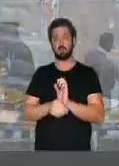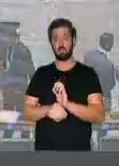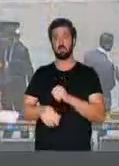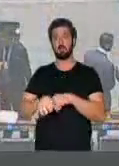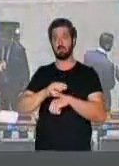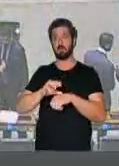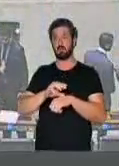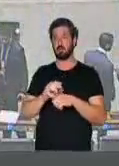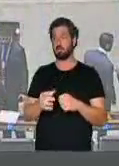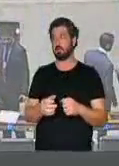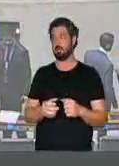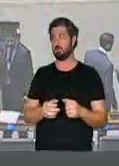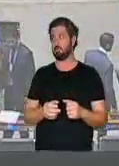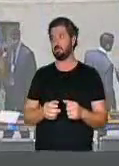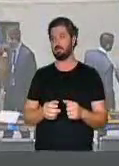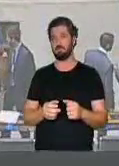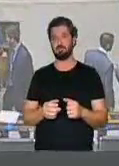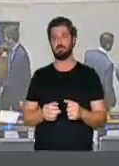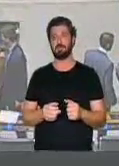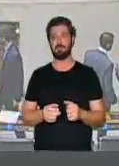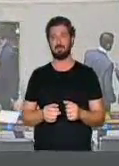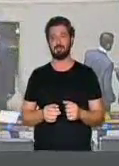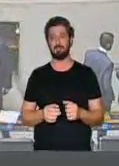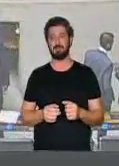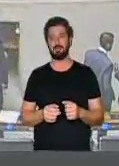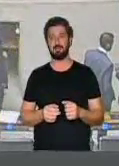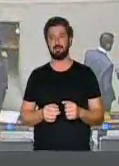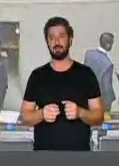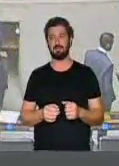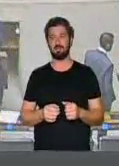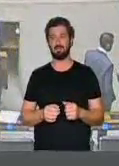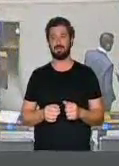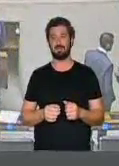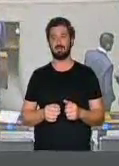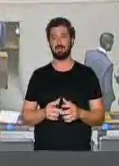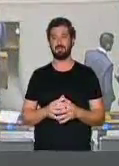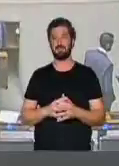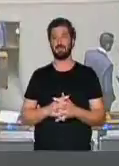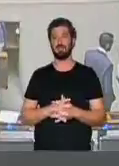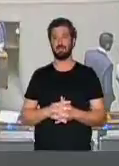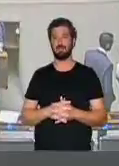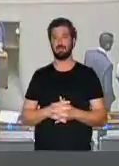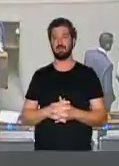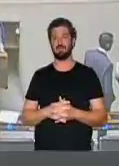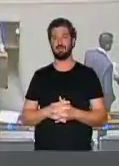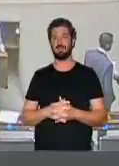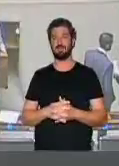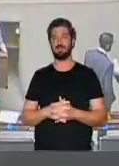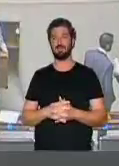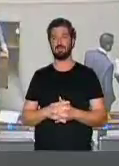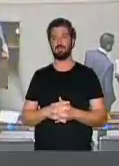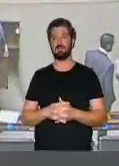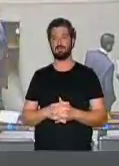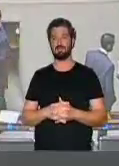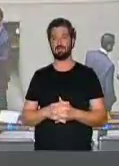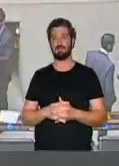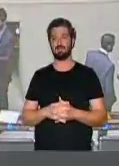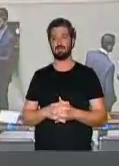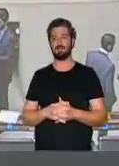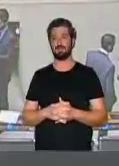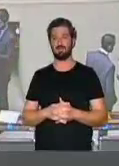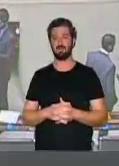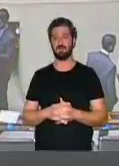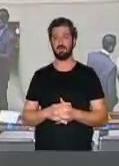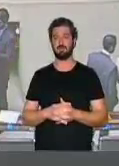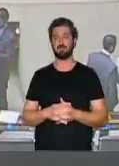a reforma política. Deputado Daniel Coelho, do PSDB de Pernambuco. As empresas que foram e receberam a